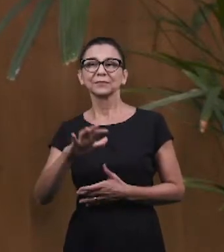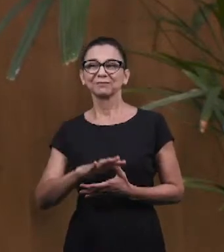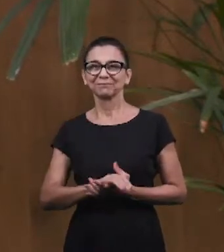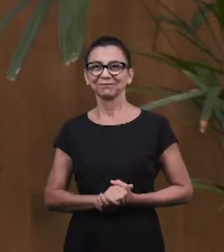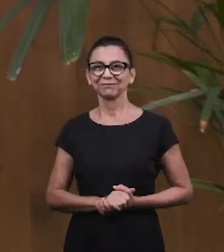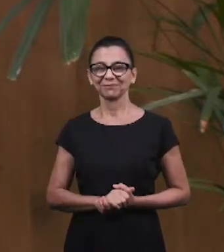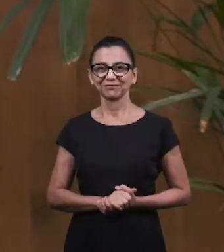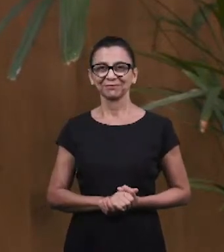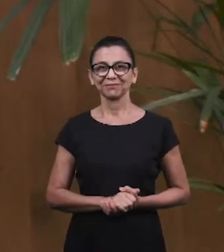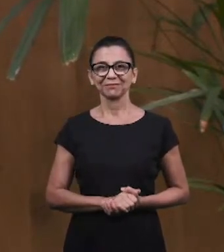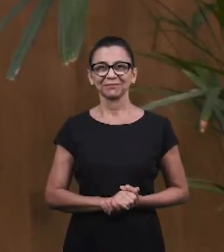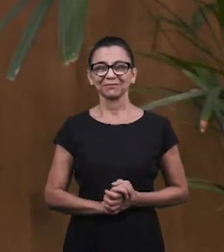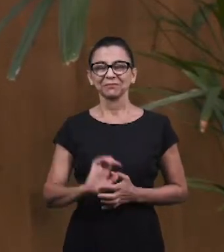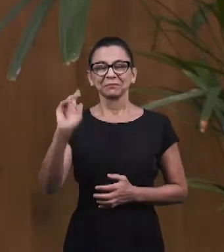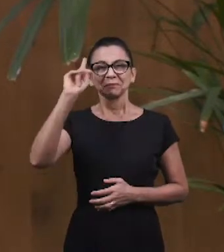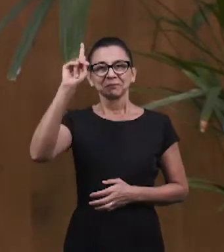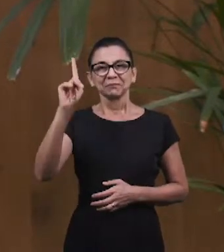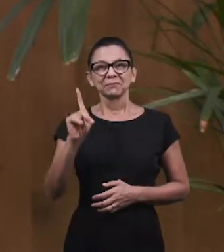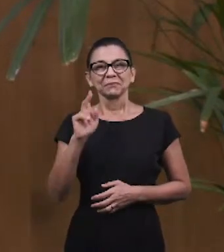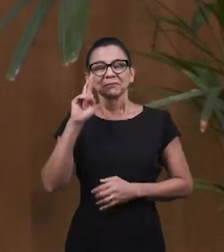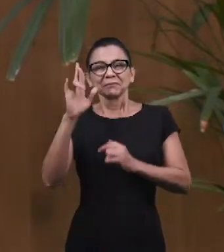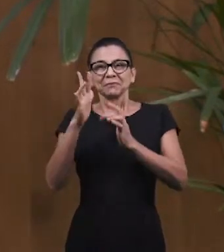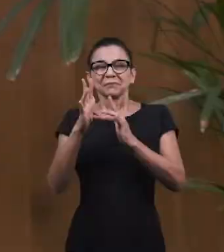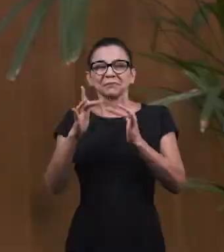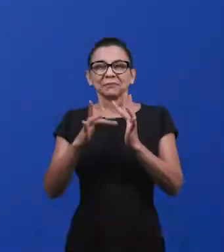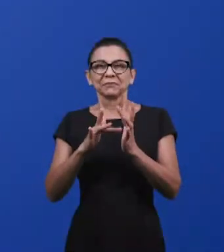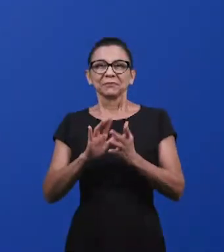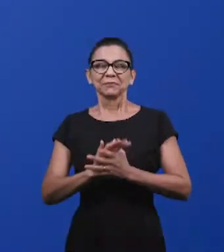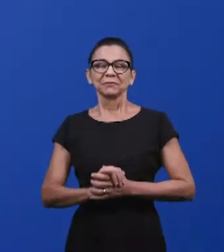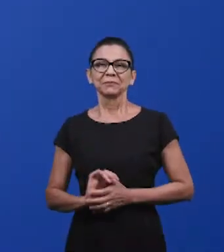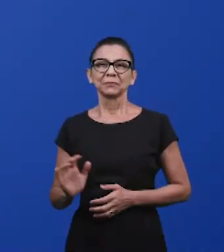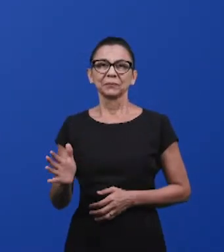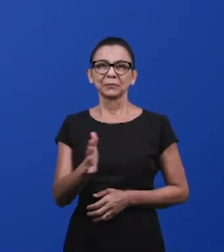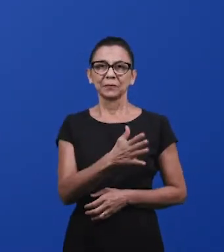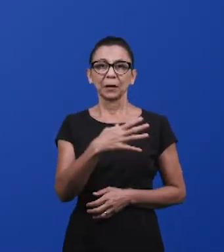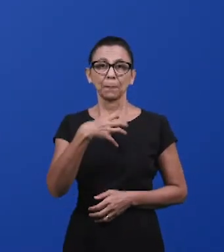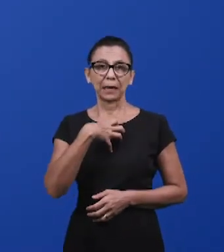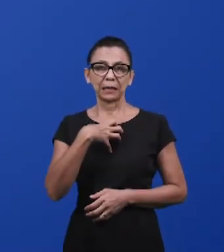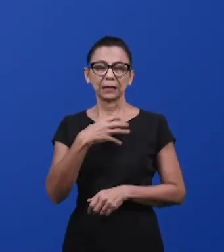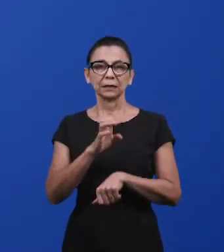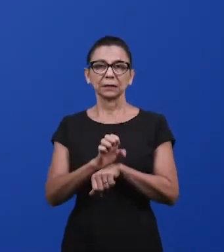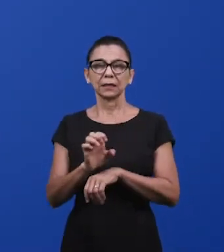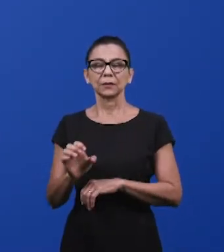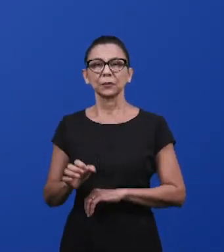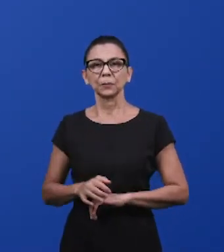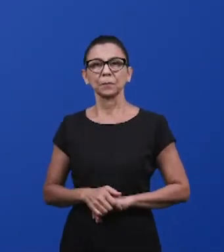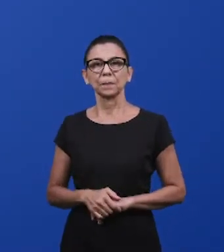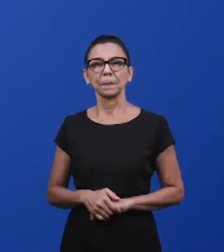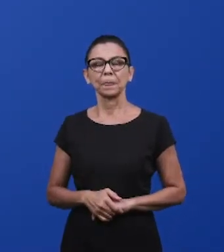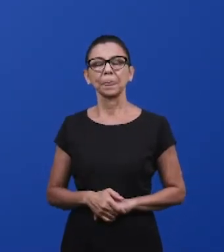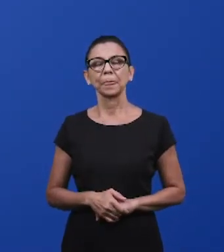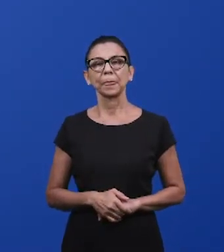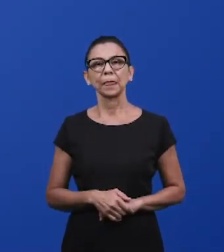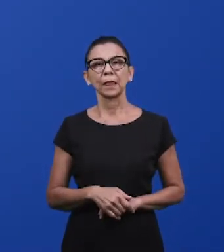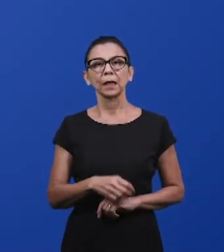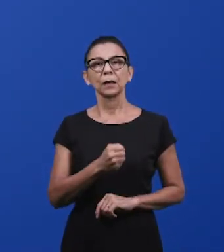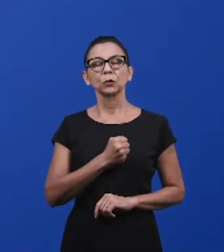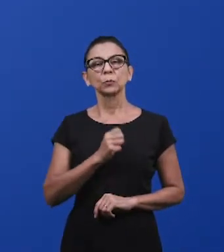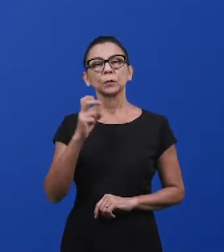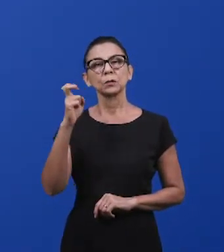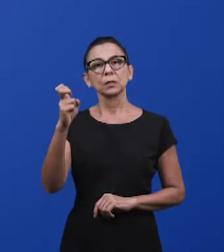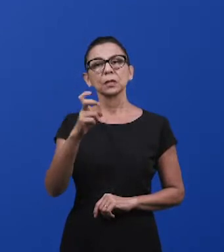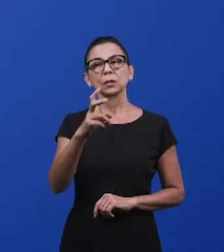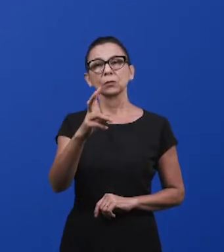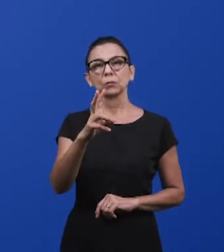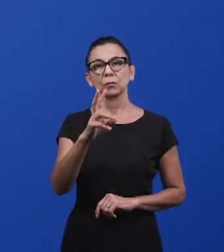Irmã Lenice, a paz do Senhor Jesus, irmã. A paz do Senhor Jesus. Em resposta à questão de número 5, quais